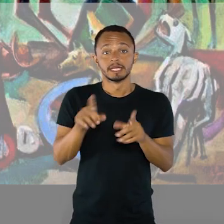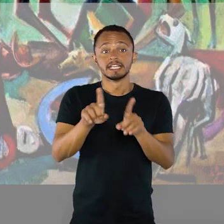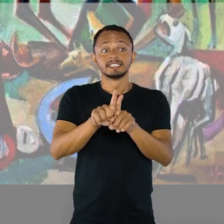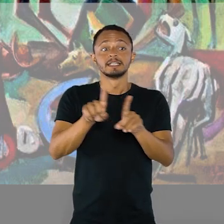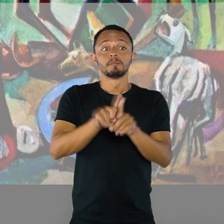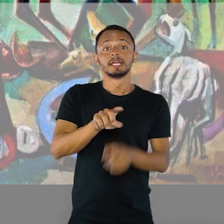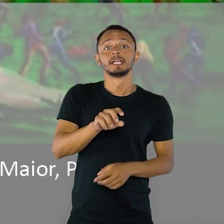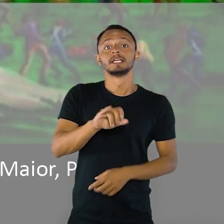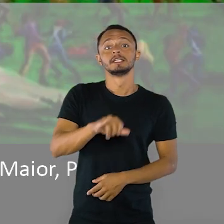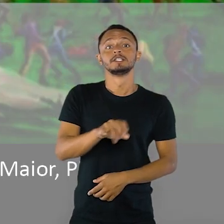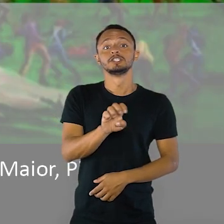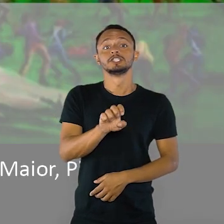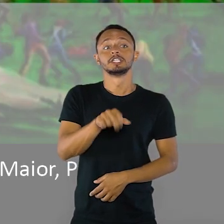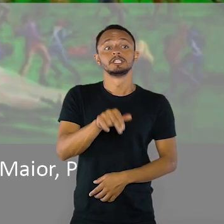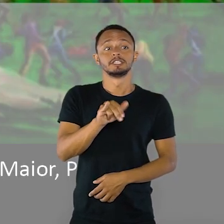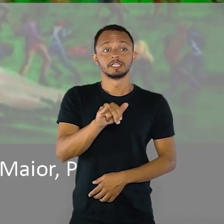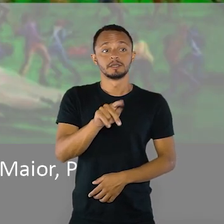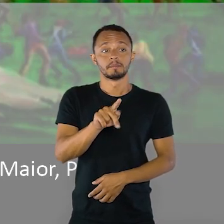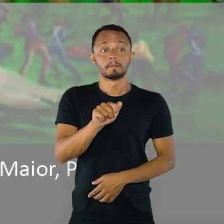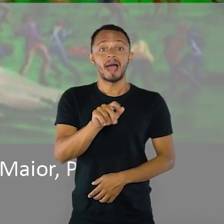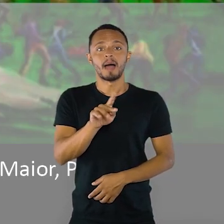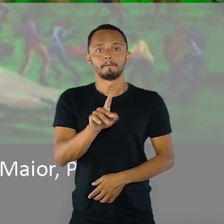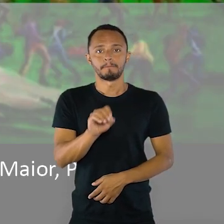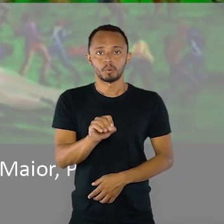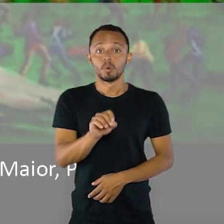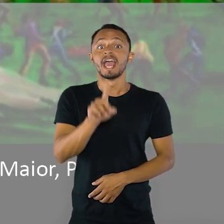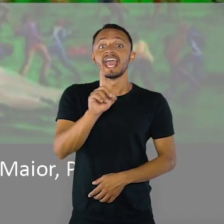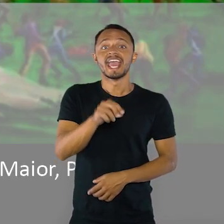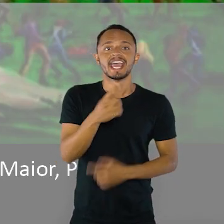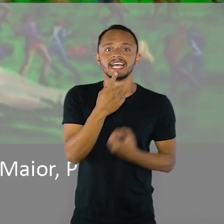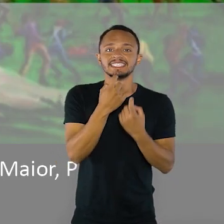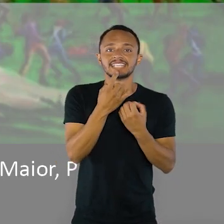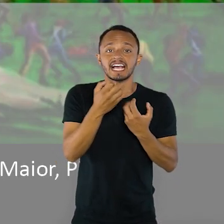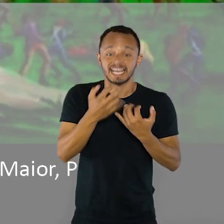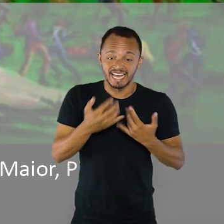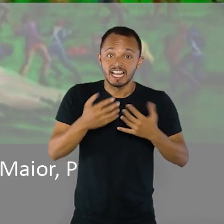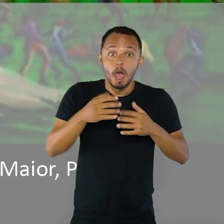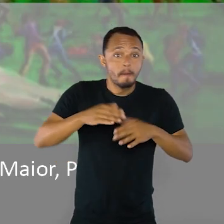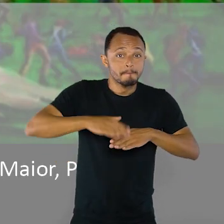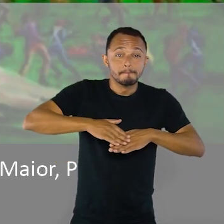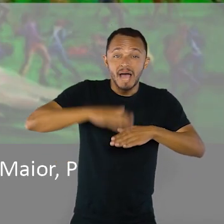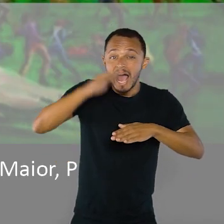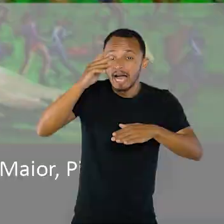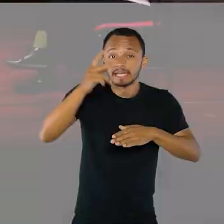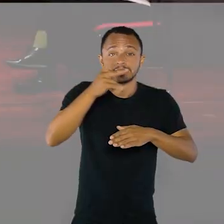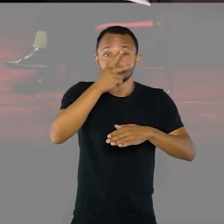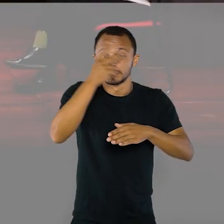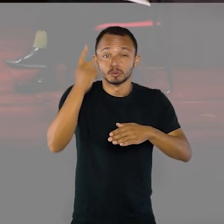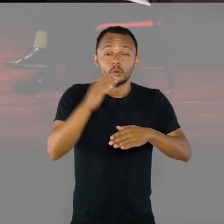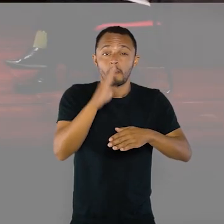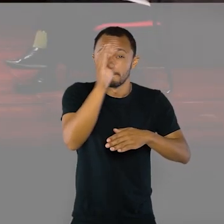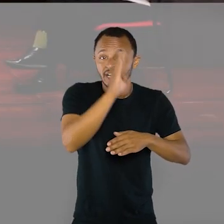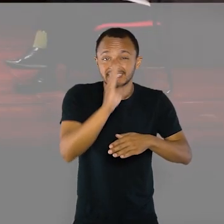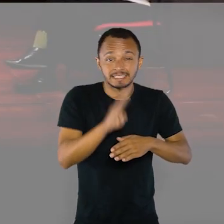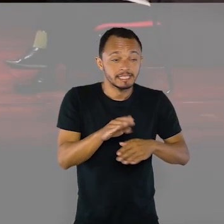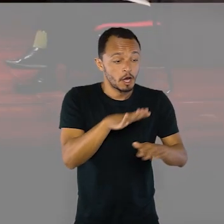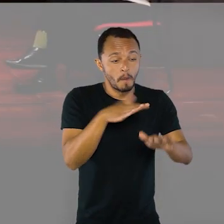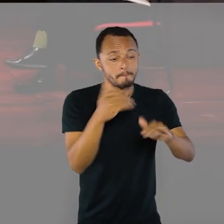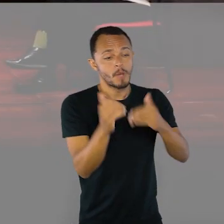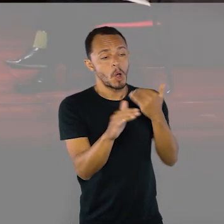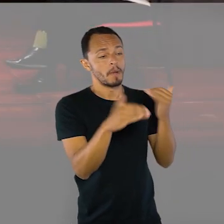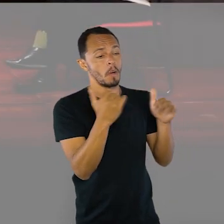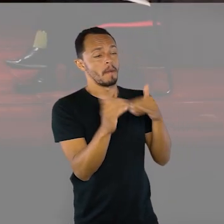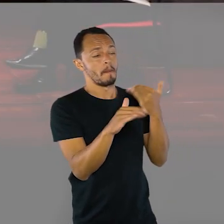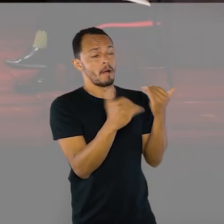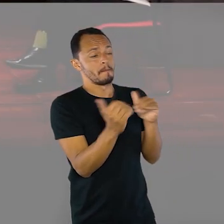de Genipapo, a mais sangrenta batalha nas lutas em que mais brasileiros tombaram, morreram nessas lutas pela